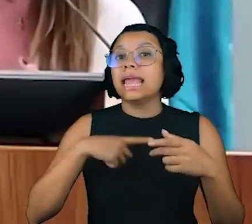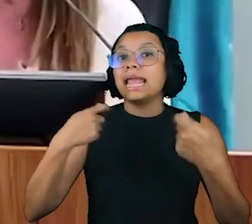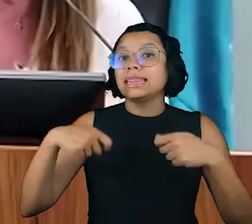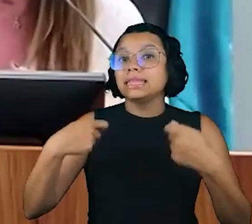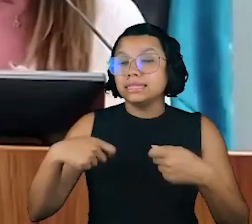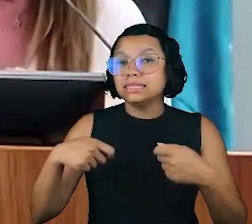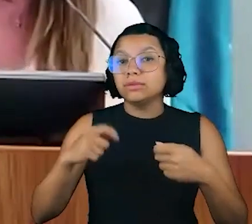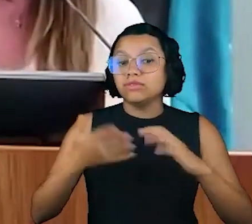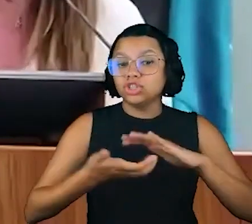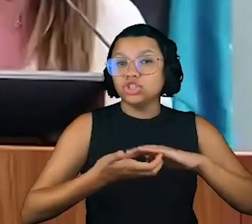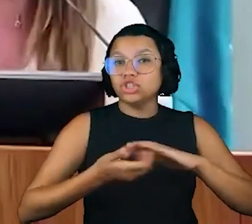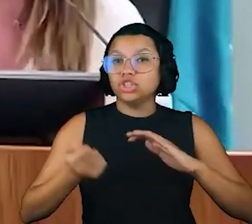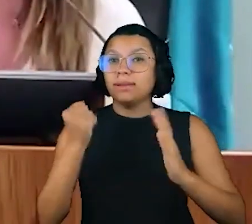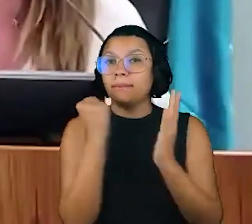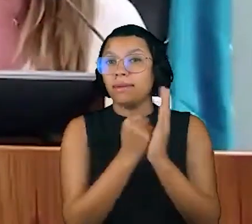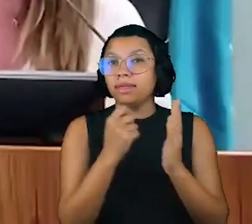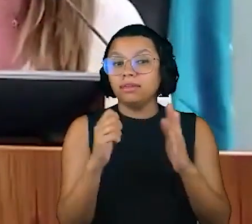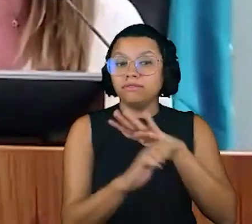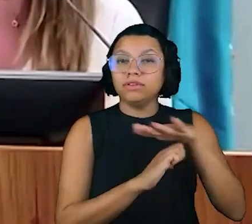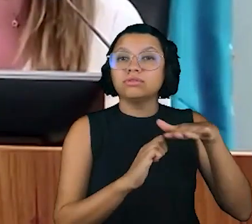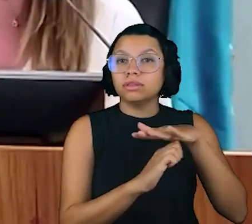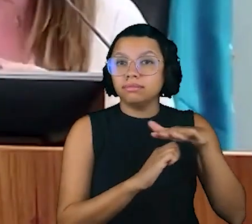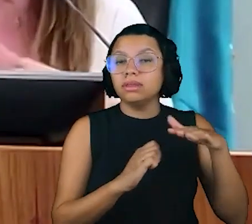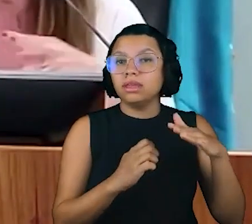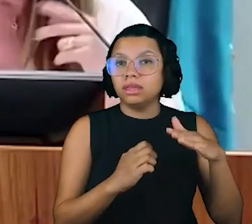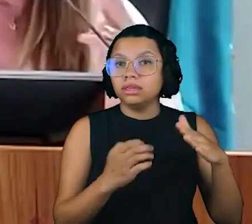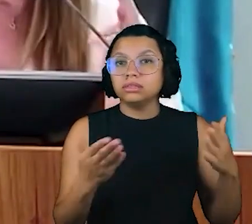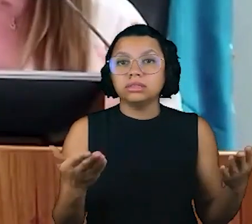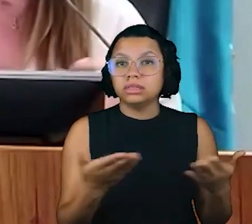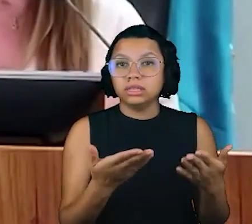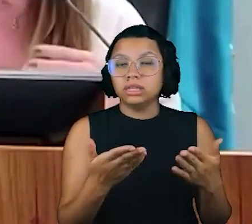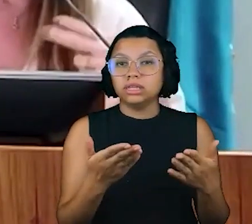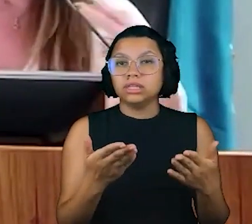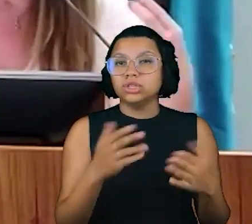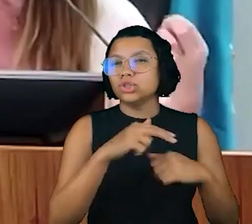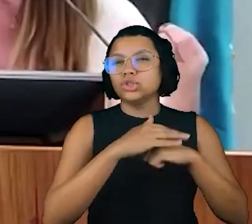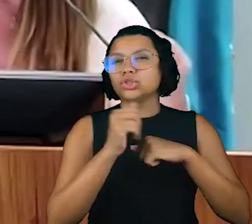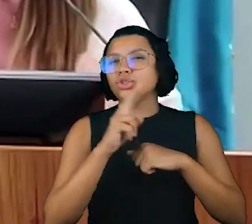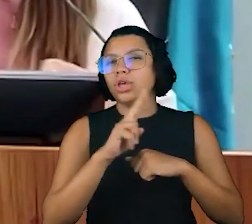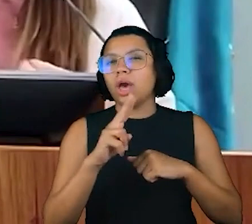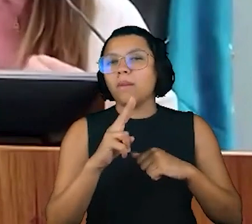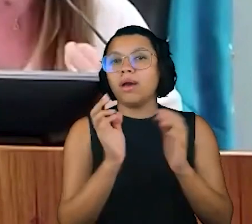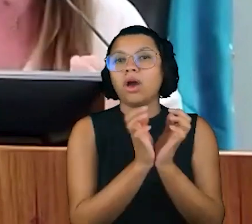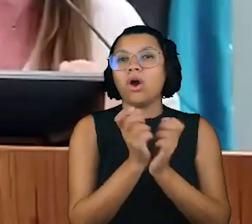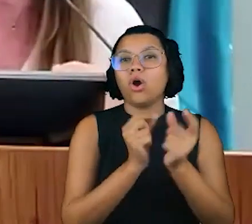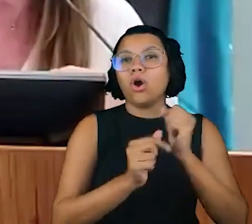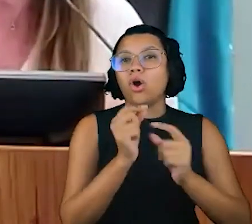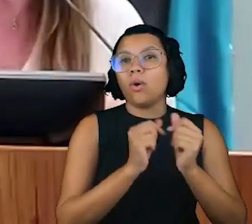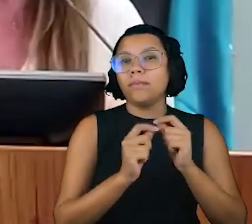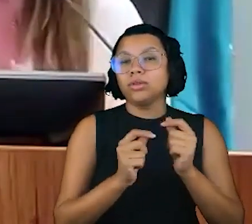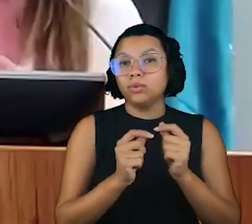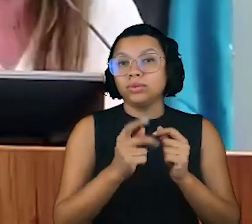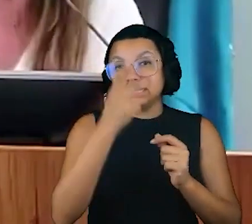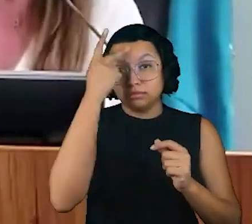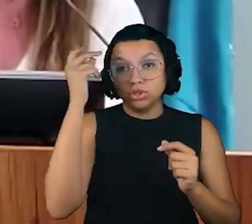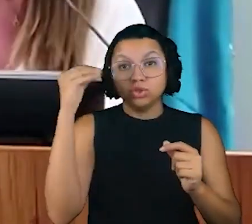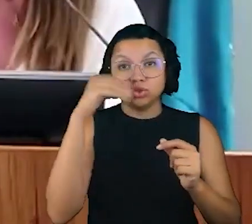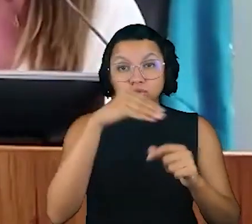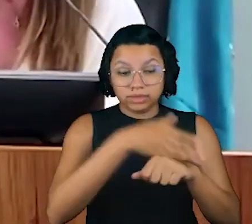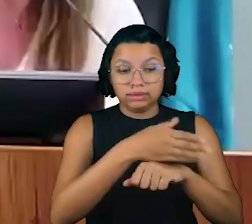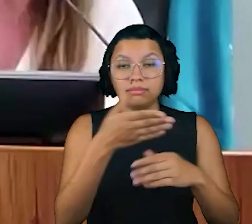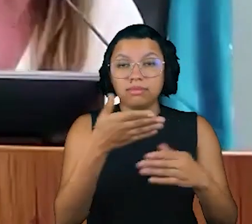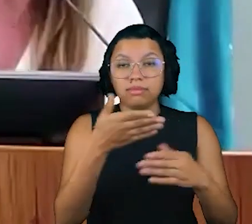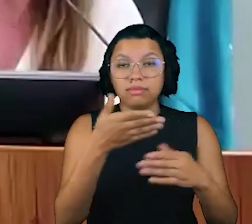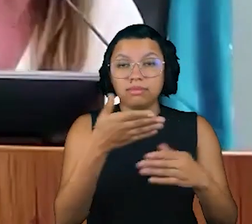expropriar, então, bens, né, desse chamado grupo econômico e dessas pessoas que envolvem esse grupo econômico, assim como quando você vai